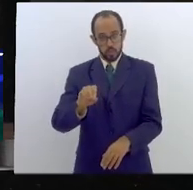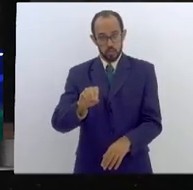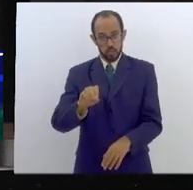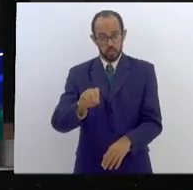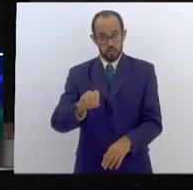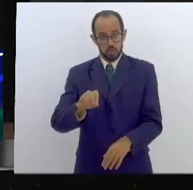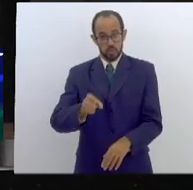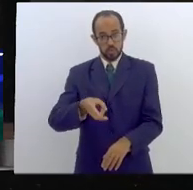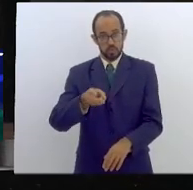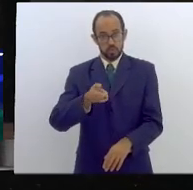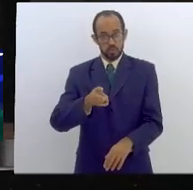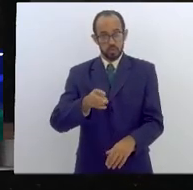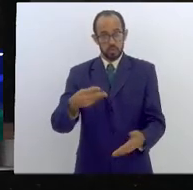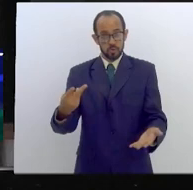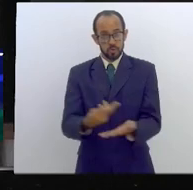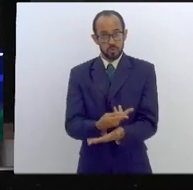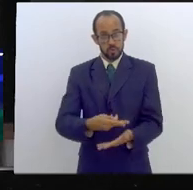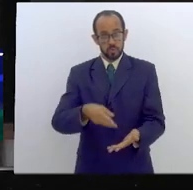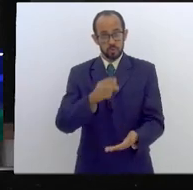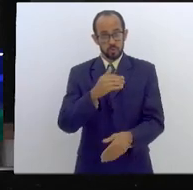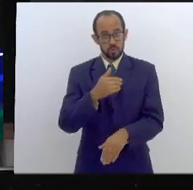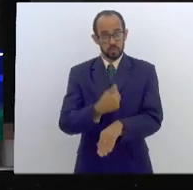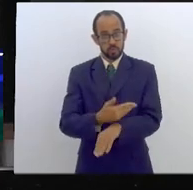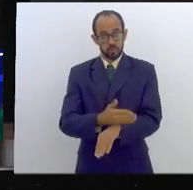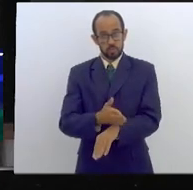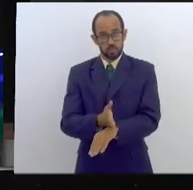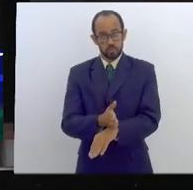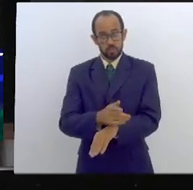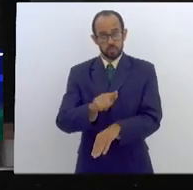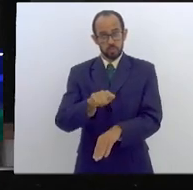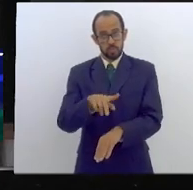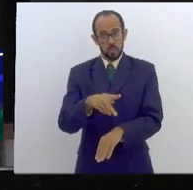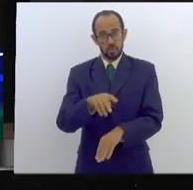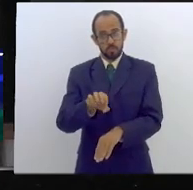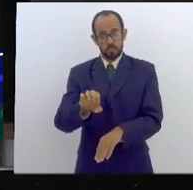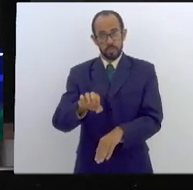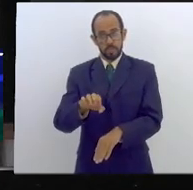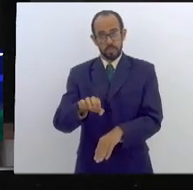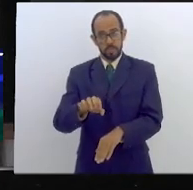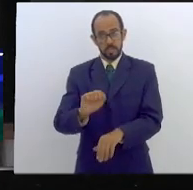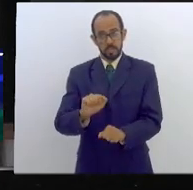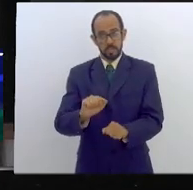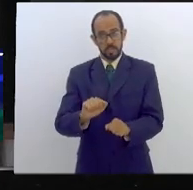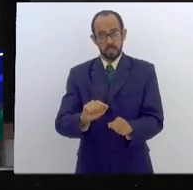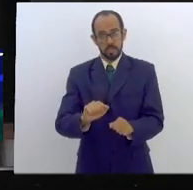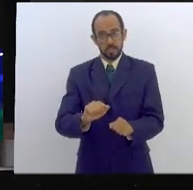a par das articulações golpistas e lhe deu apoio.